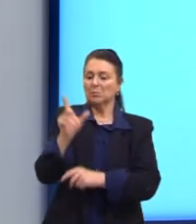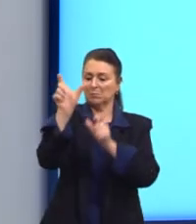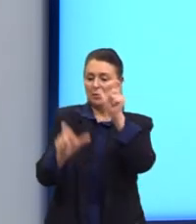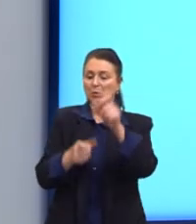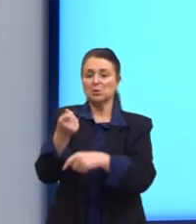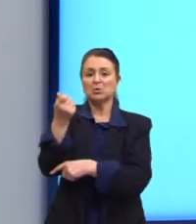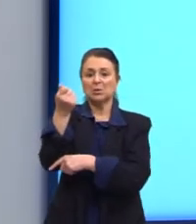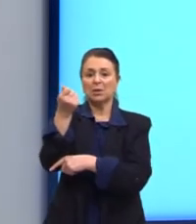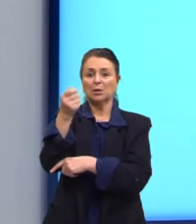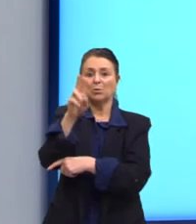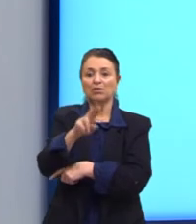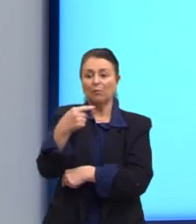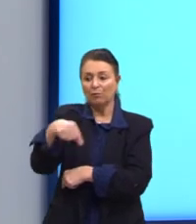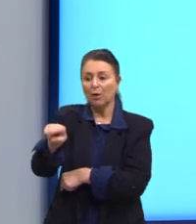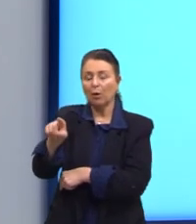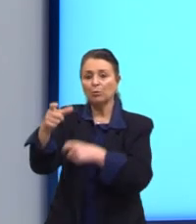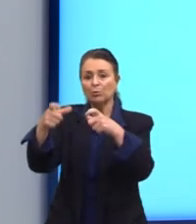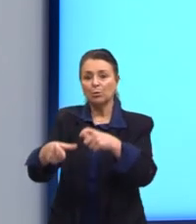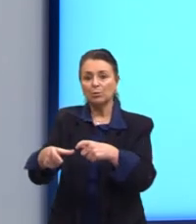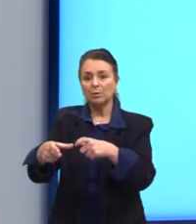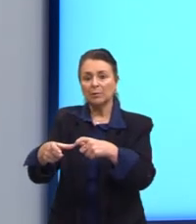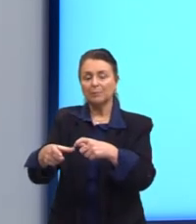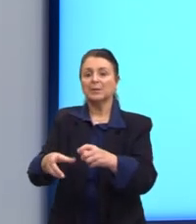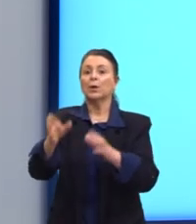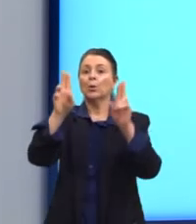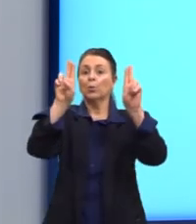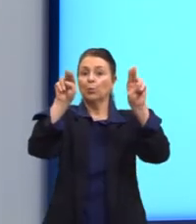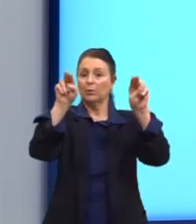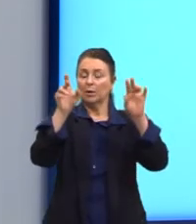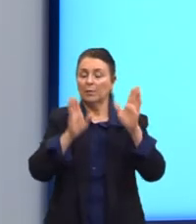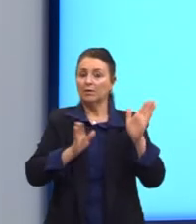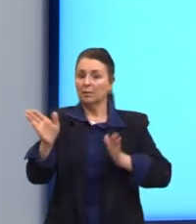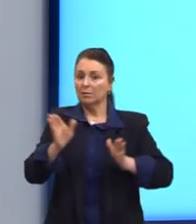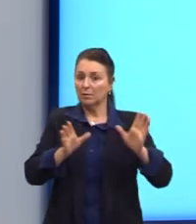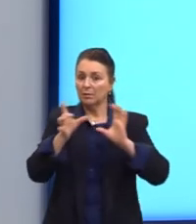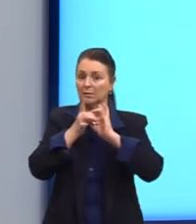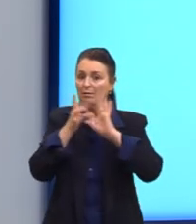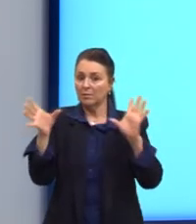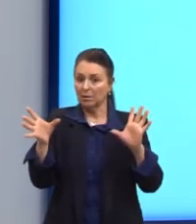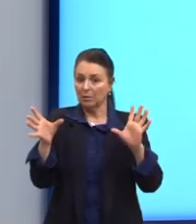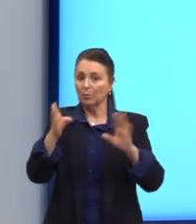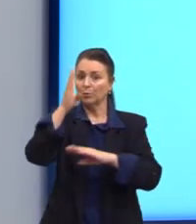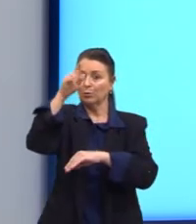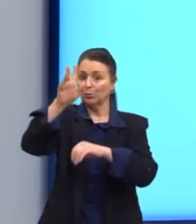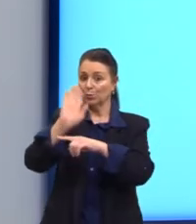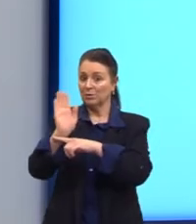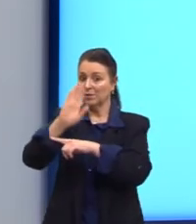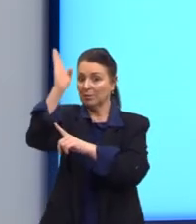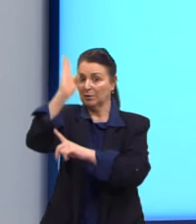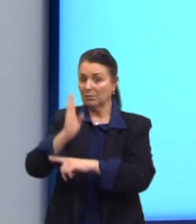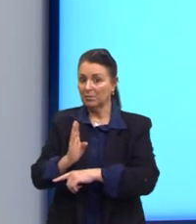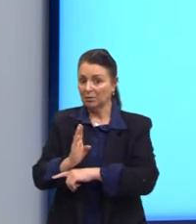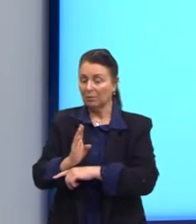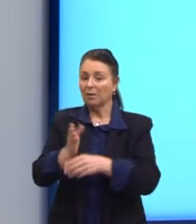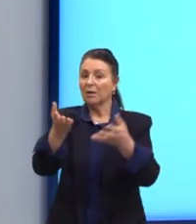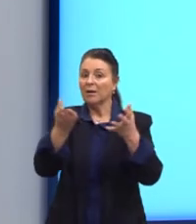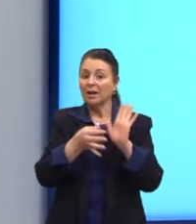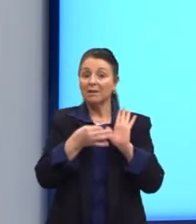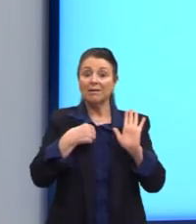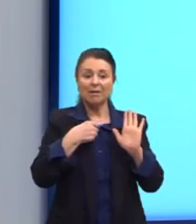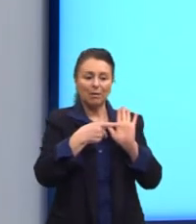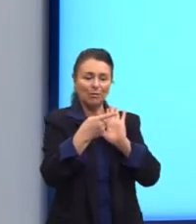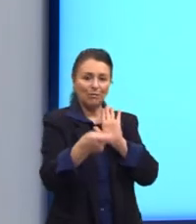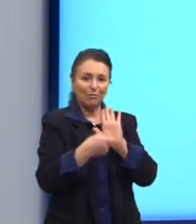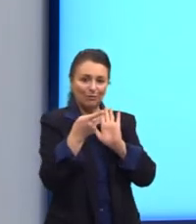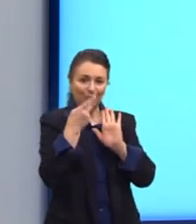de apoio e o tema democratização de acesso ao cinema no Brasil querem que eu faça que eu disserte argumente